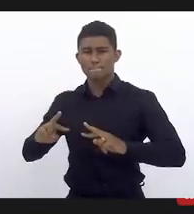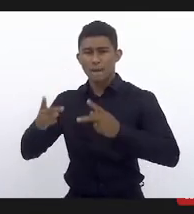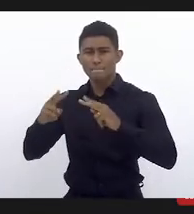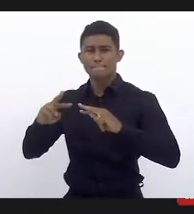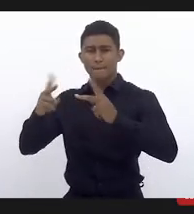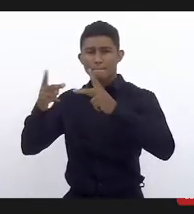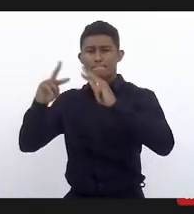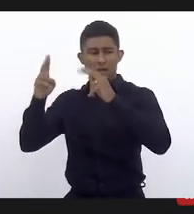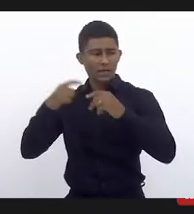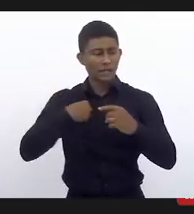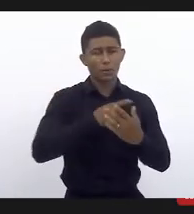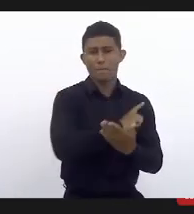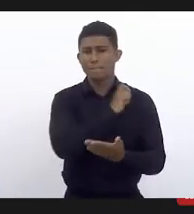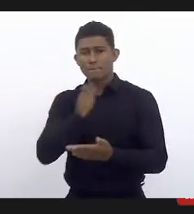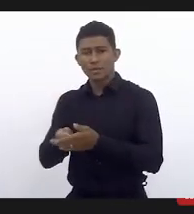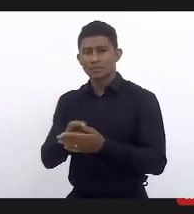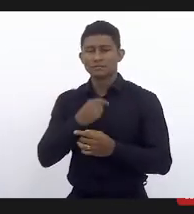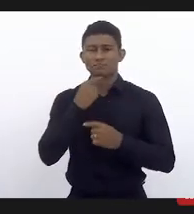pagar nunca.